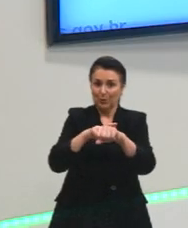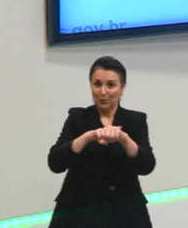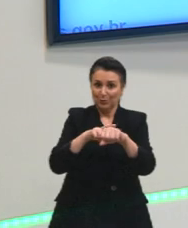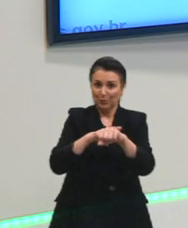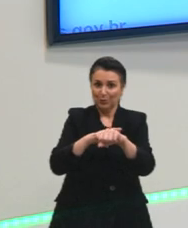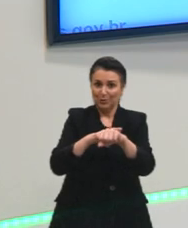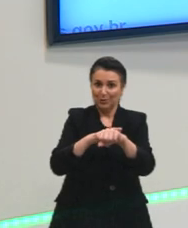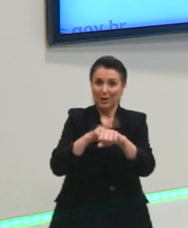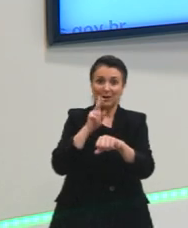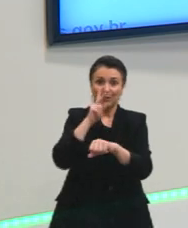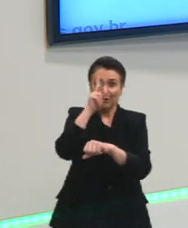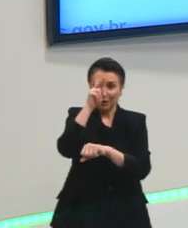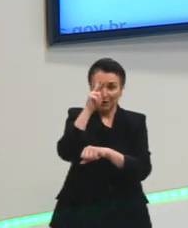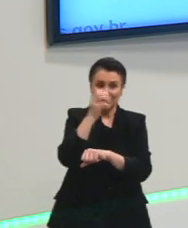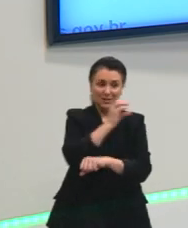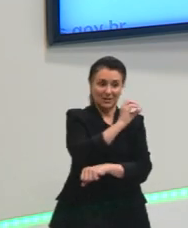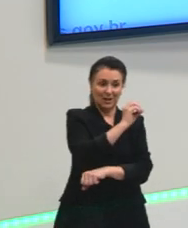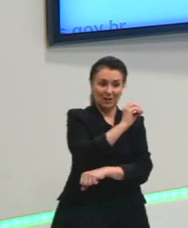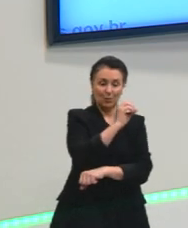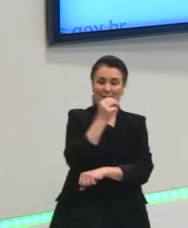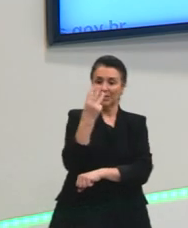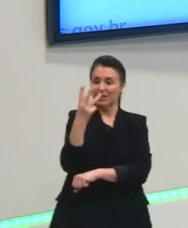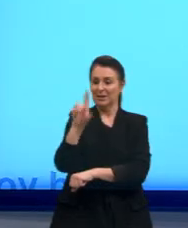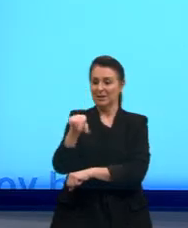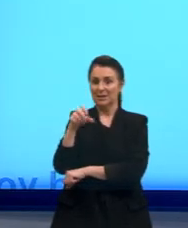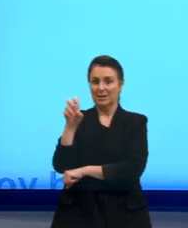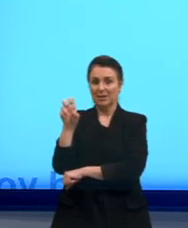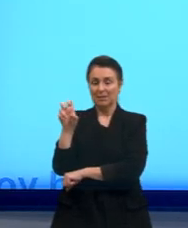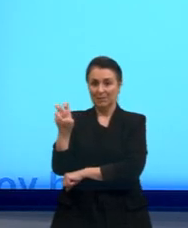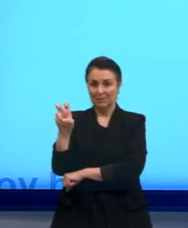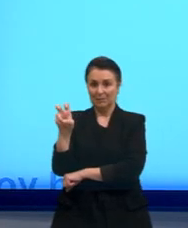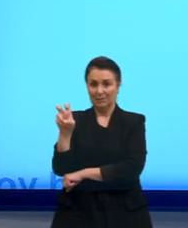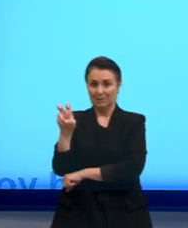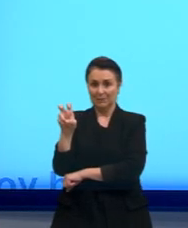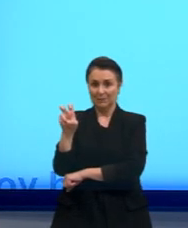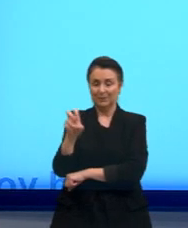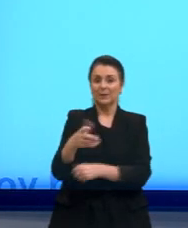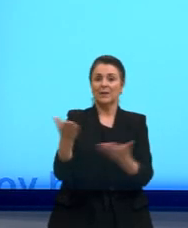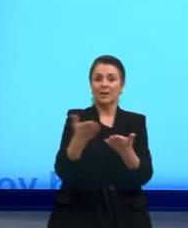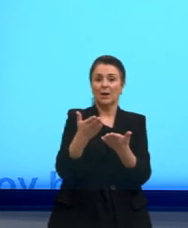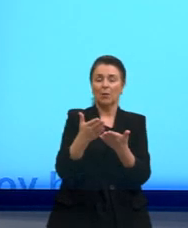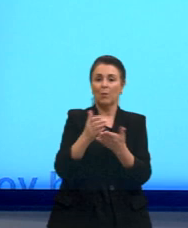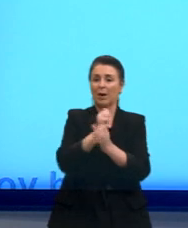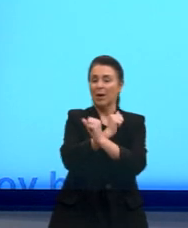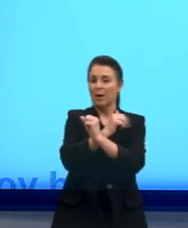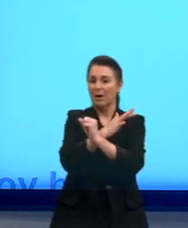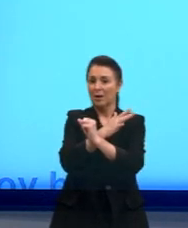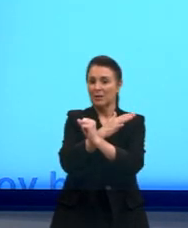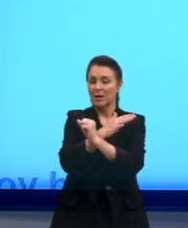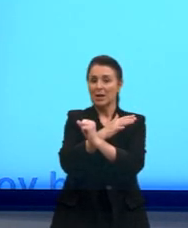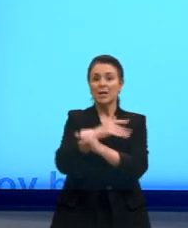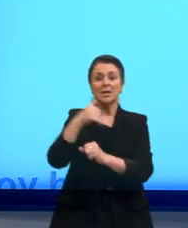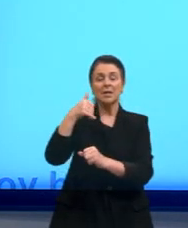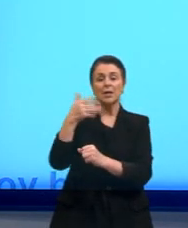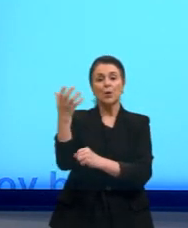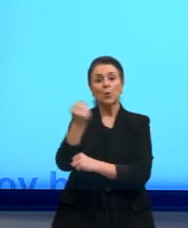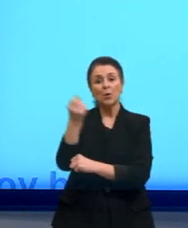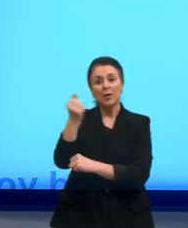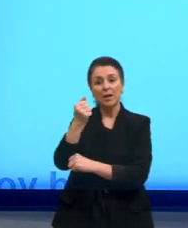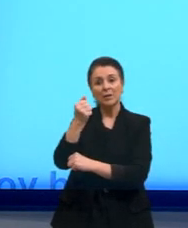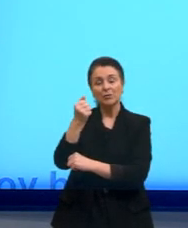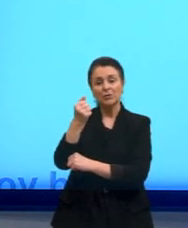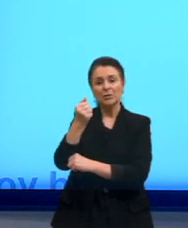de 0 a 3 e meio então é um ácido e o leite de vaca que apresentou a coloração Rosa tá aqui